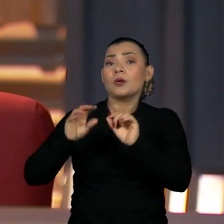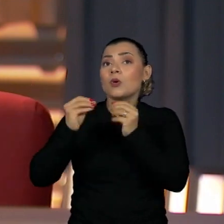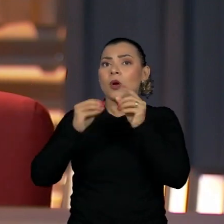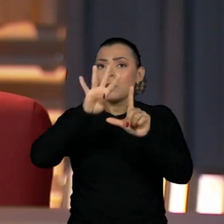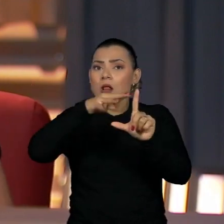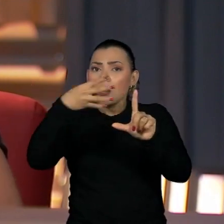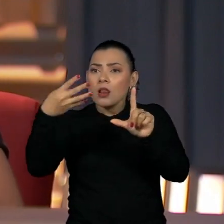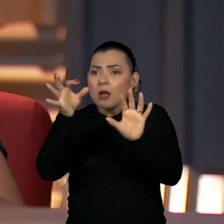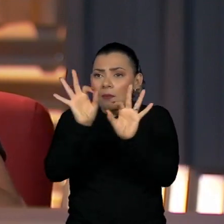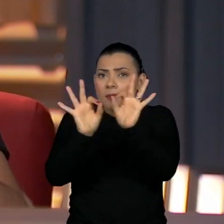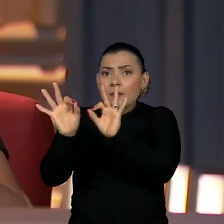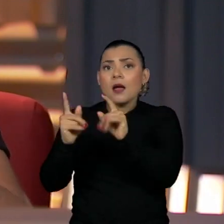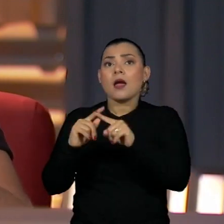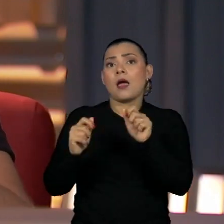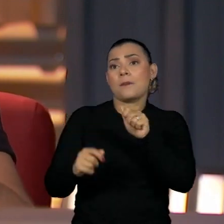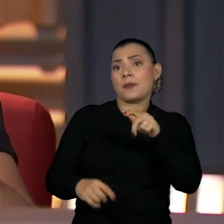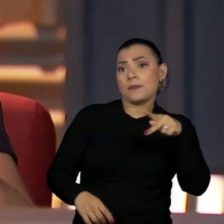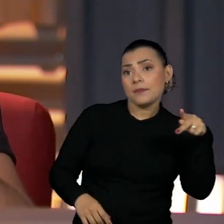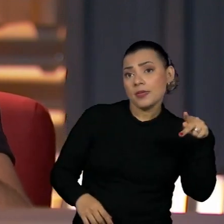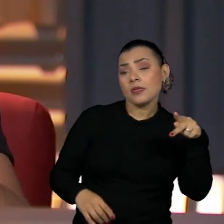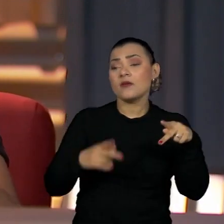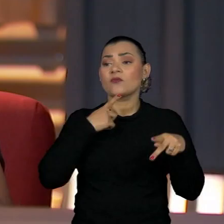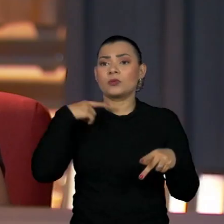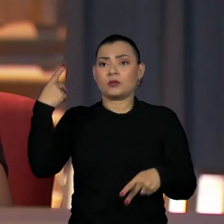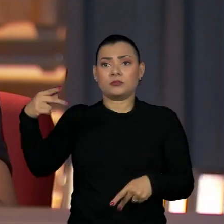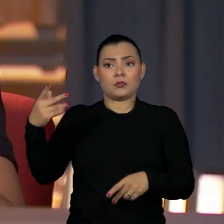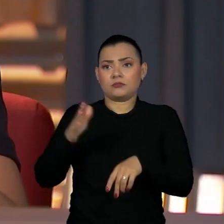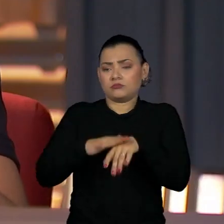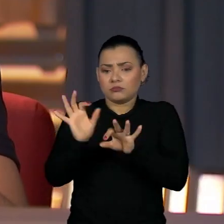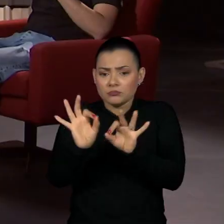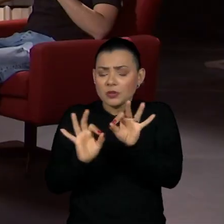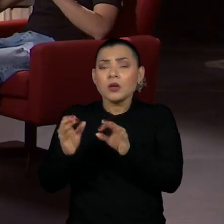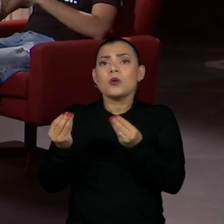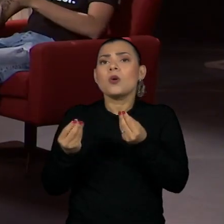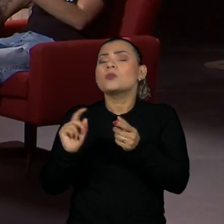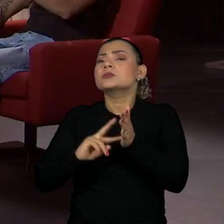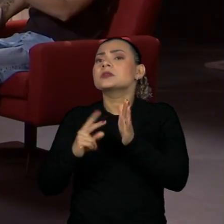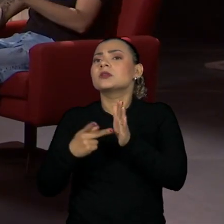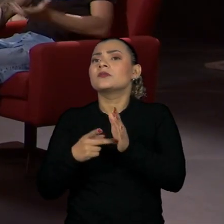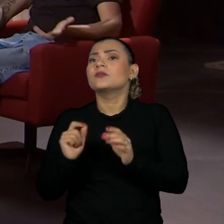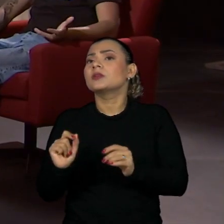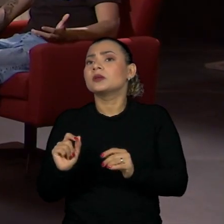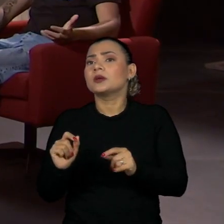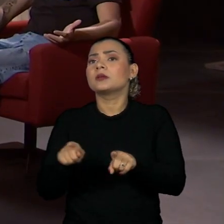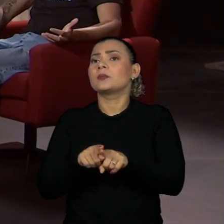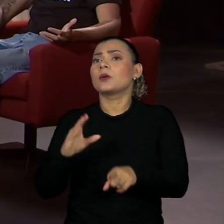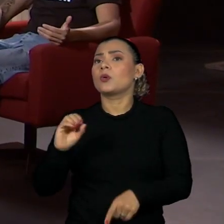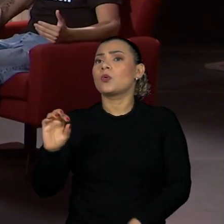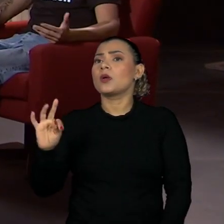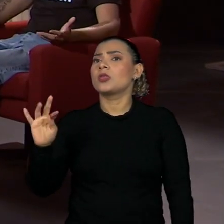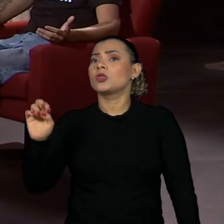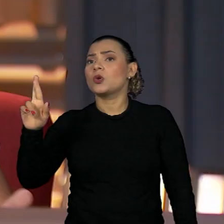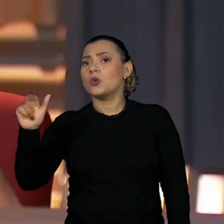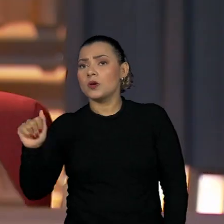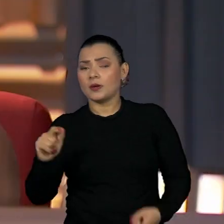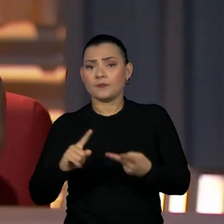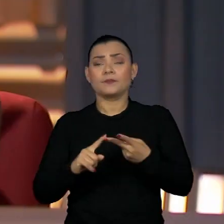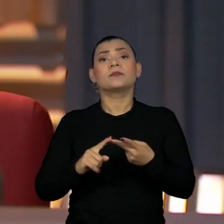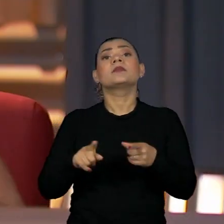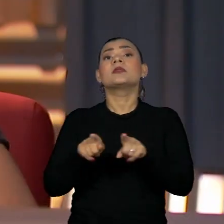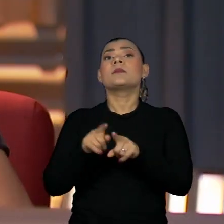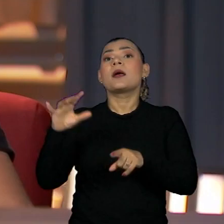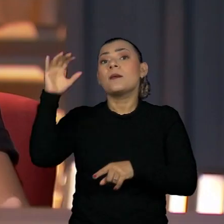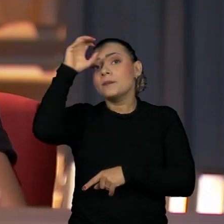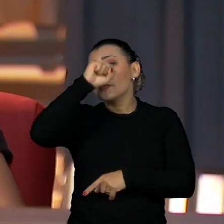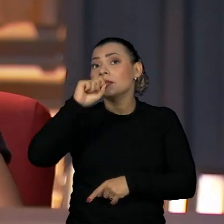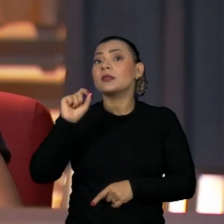vai mexer no aplicativo, dependendo ali da vontade dele, vai entender o que é um tesouro direto, o que é uma corretora. Né? Quantos brasileiros estão aprendendo agora